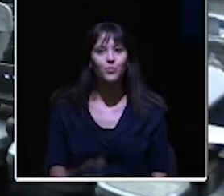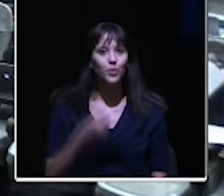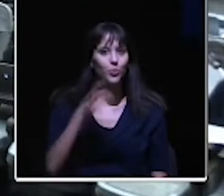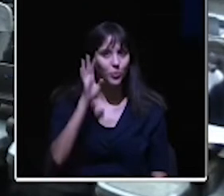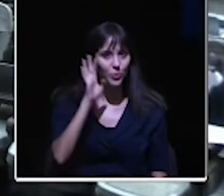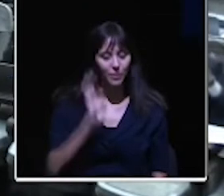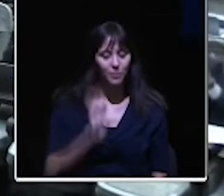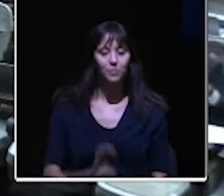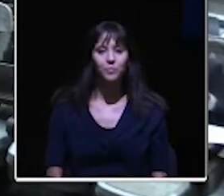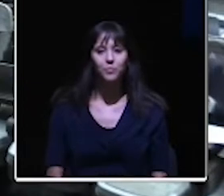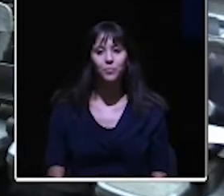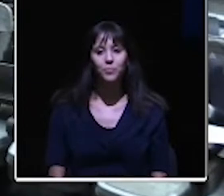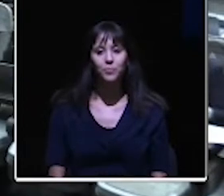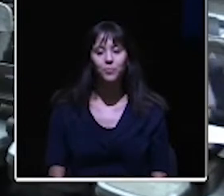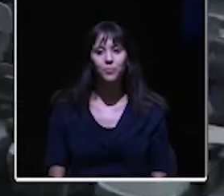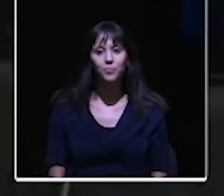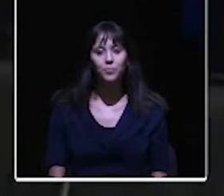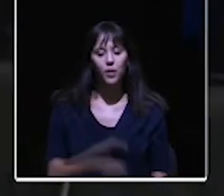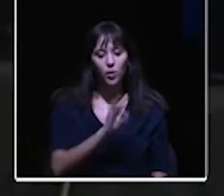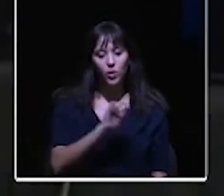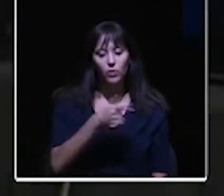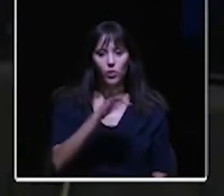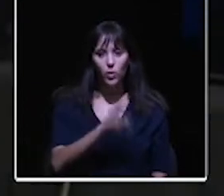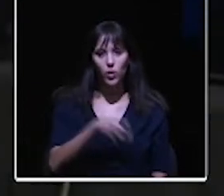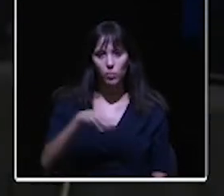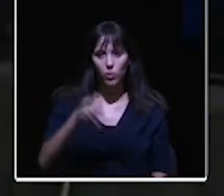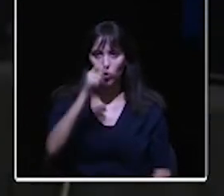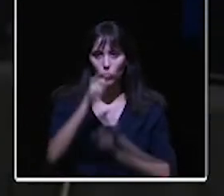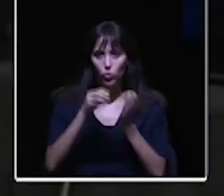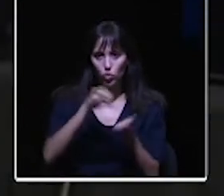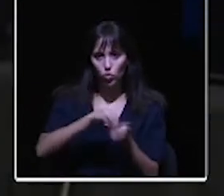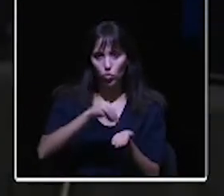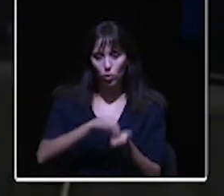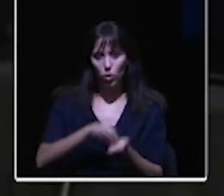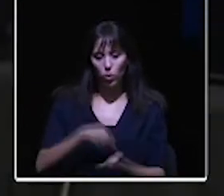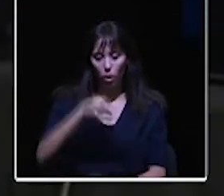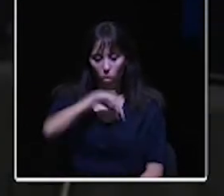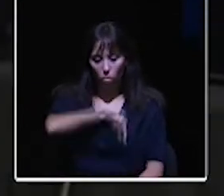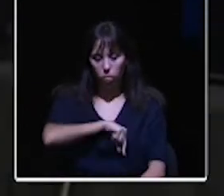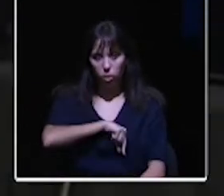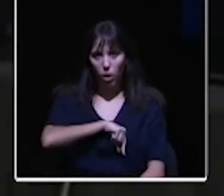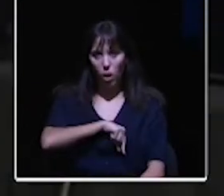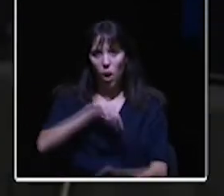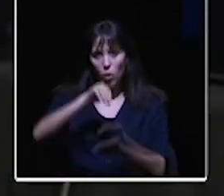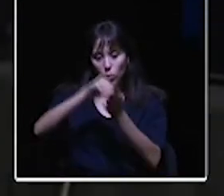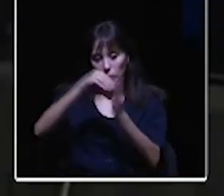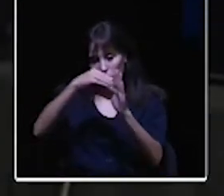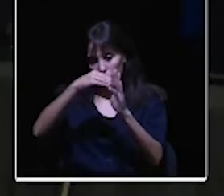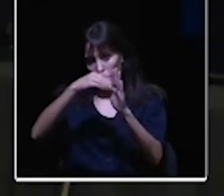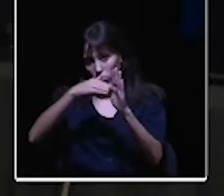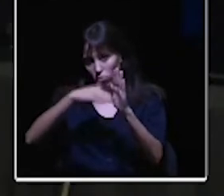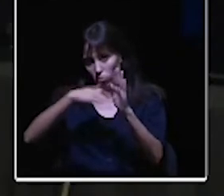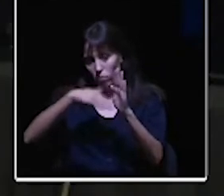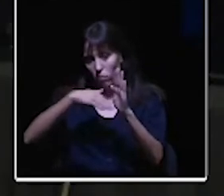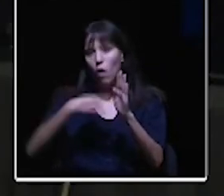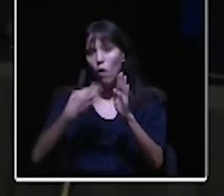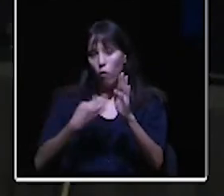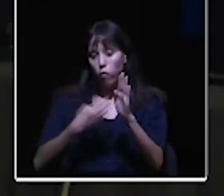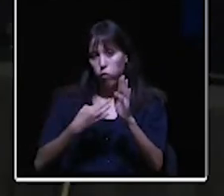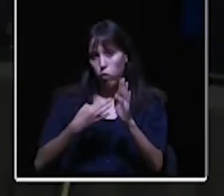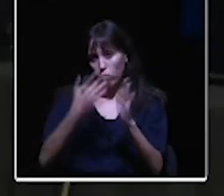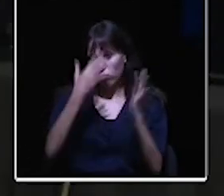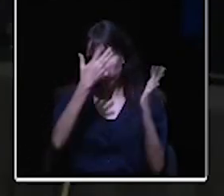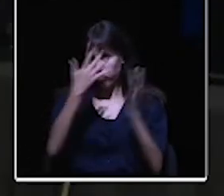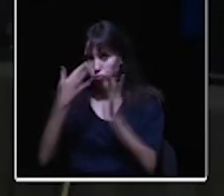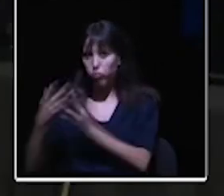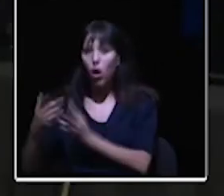Muito boa tarde. 4,4 milhões de pessoas pobres ou com rendimentos abaixo do limiar da pobreza. É o número que existiria em Portugal caso